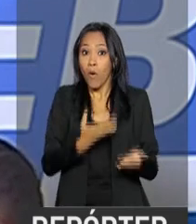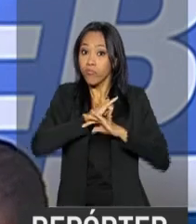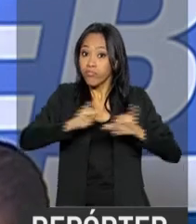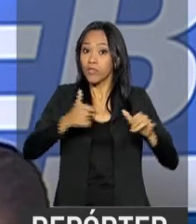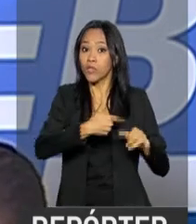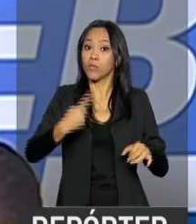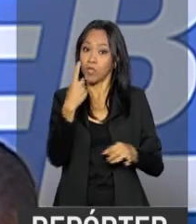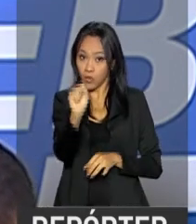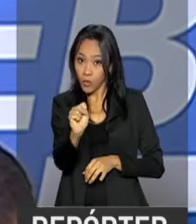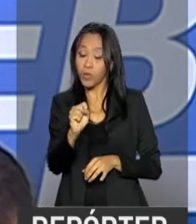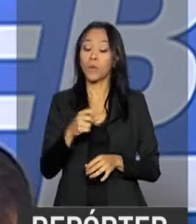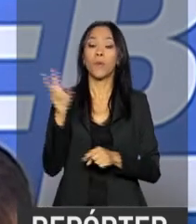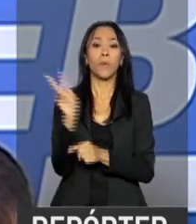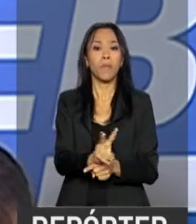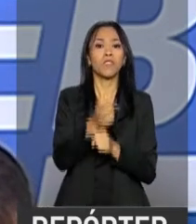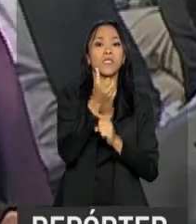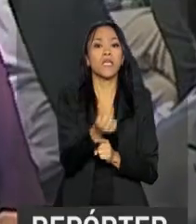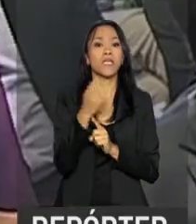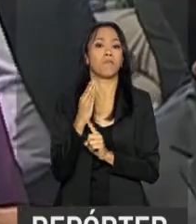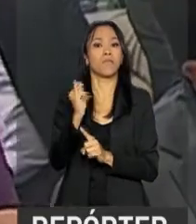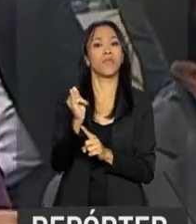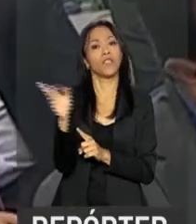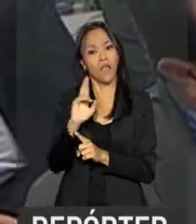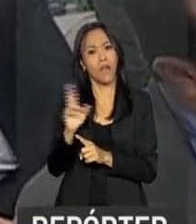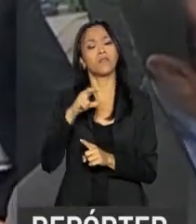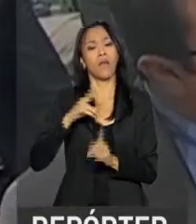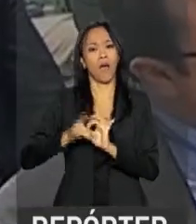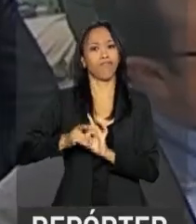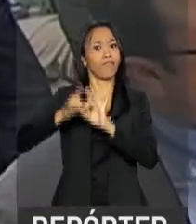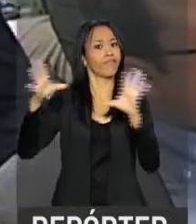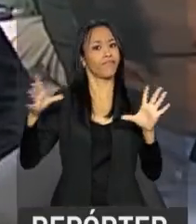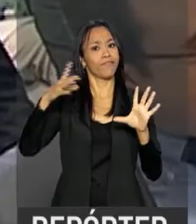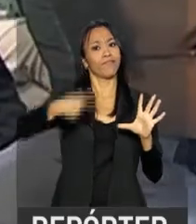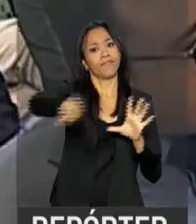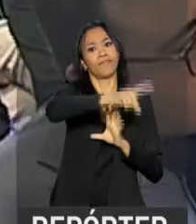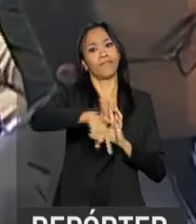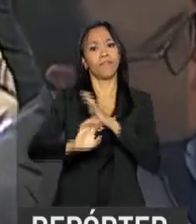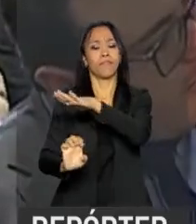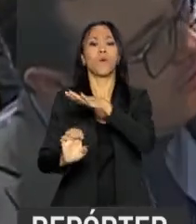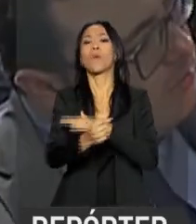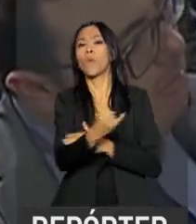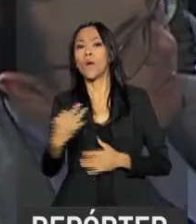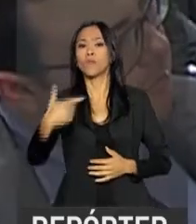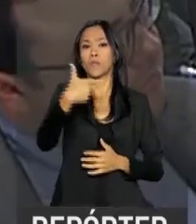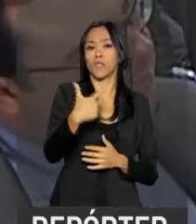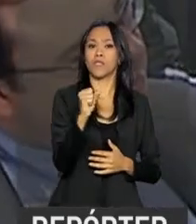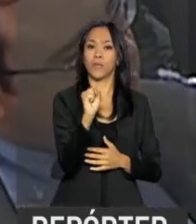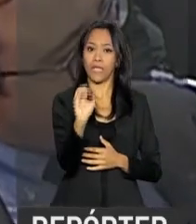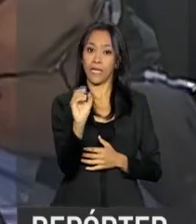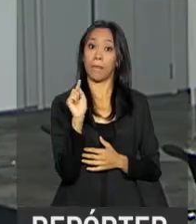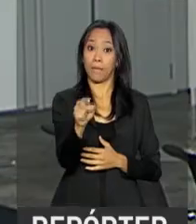um crédito de 6 bilhões de reais vai estar disponível para beneficiar até 280 mil